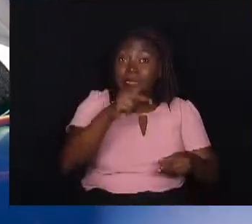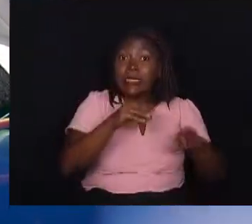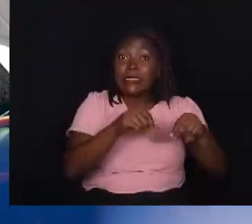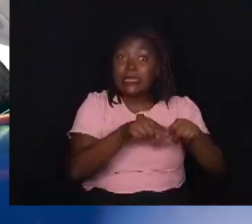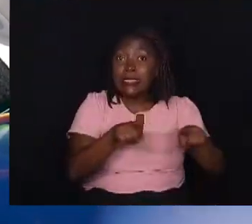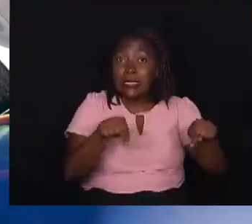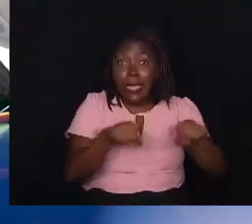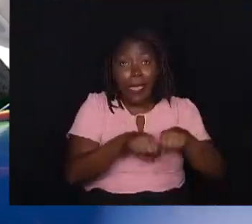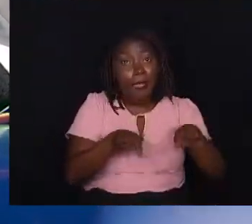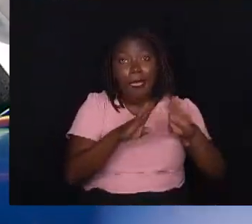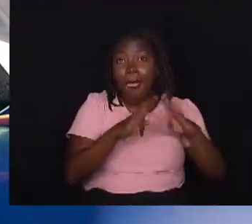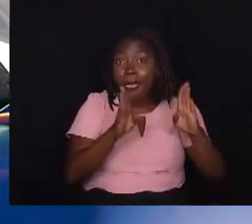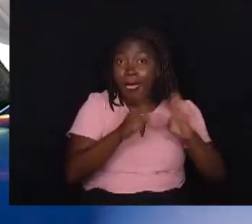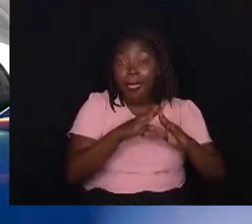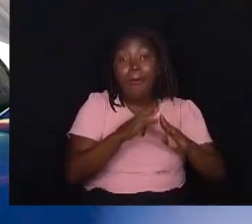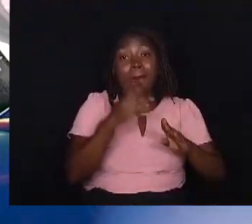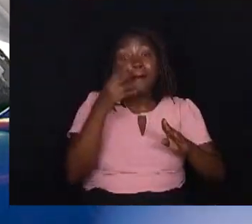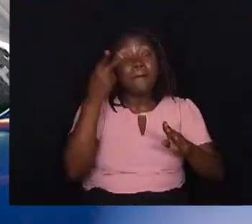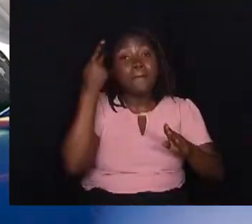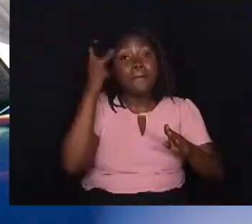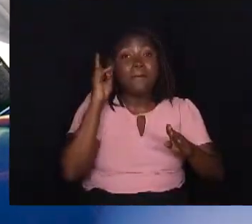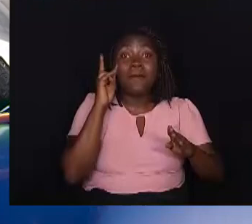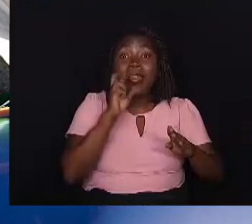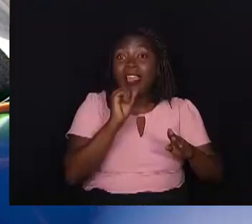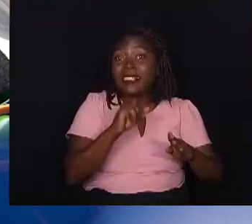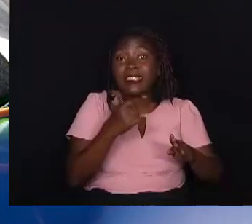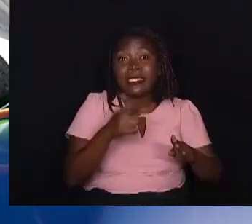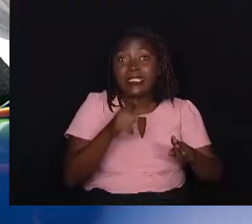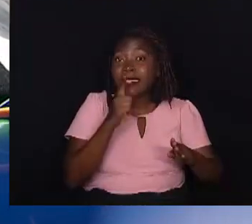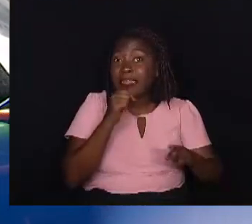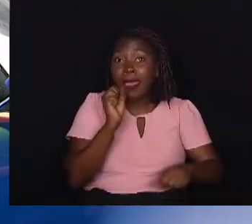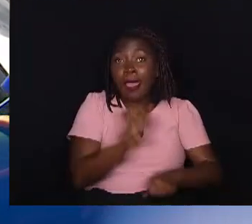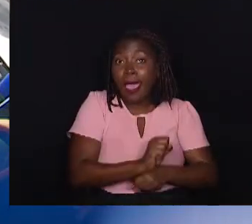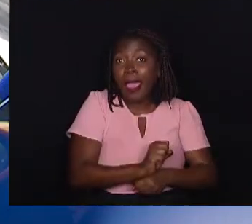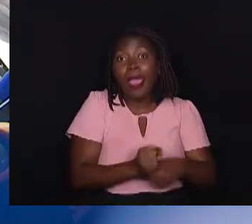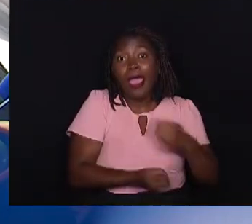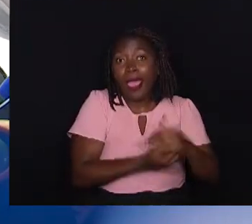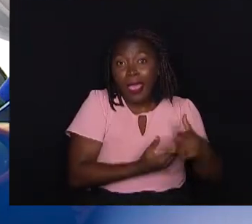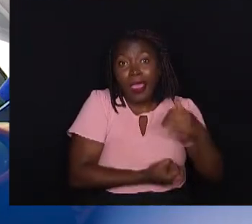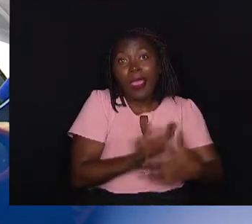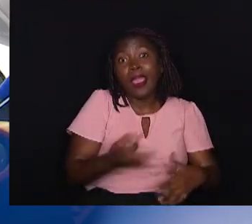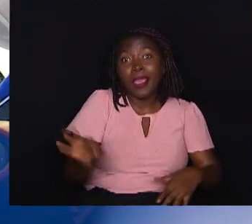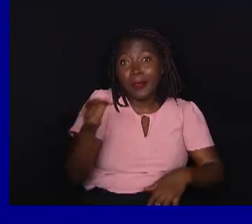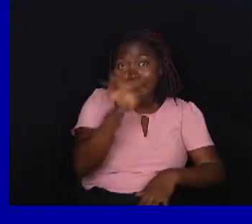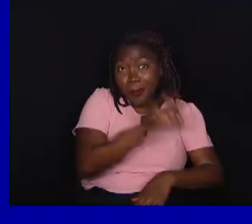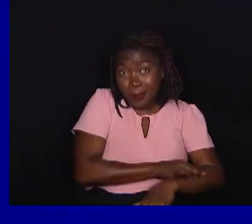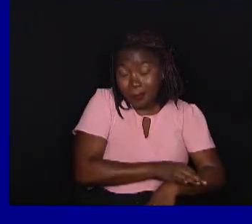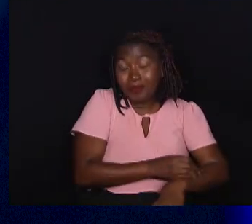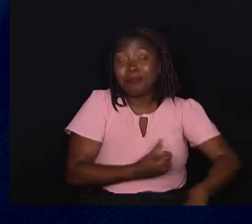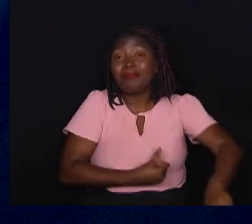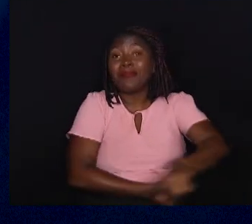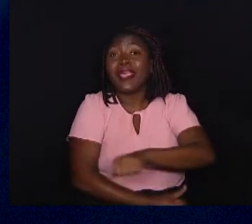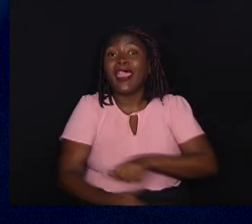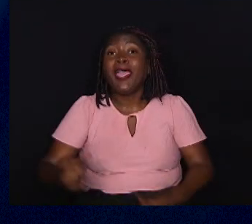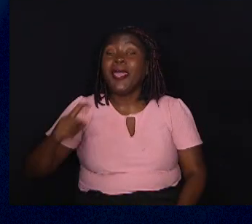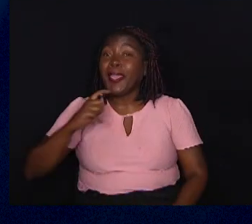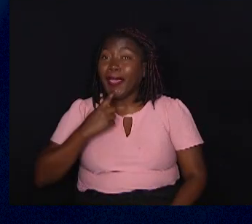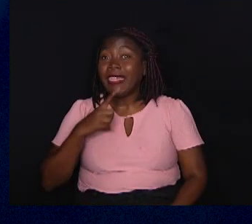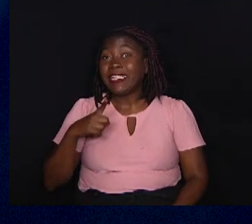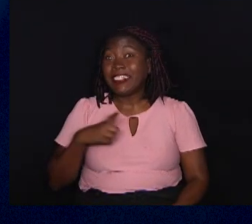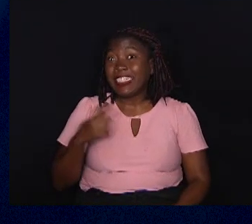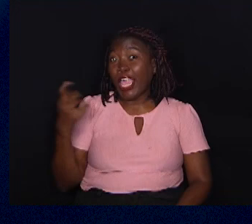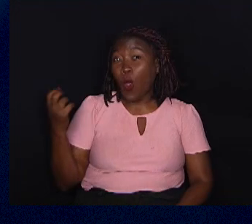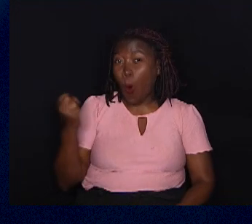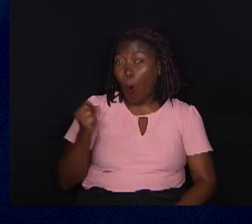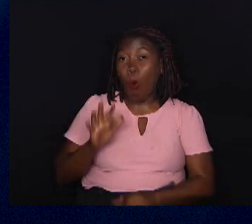dentro do quintal da sua casa, da sua casa, para ver se não tem água parada, se não tem criador do mosquito da dengue. Campinas tem 8 áreas com